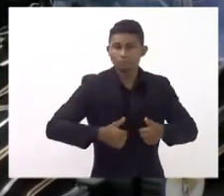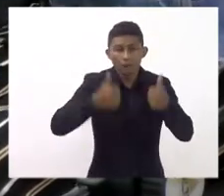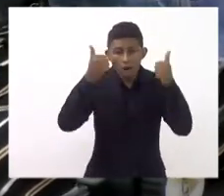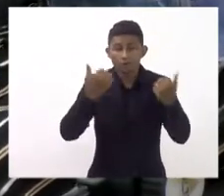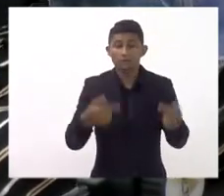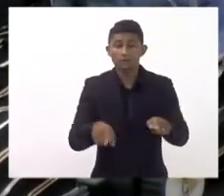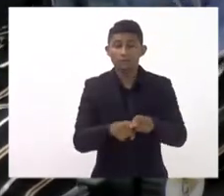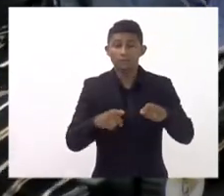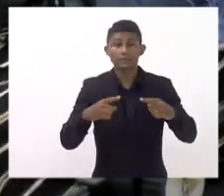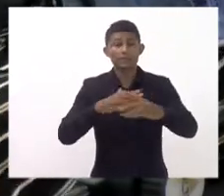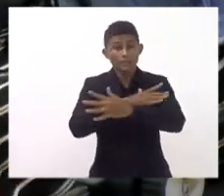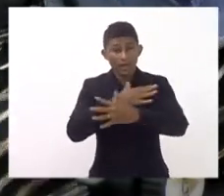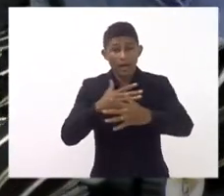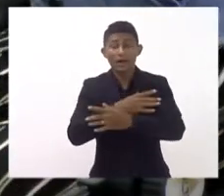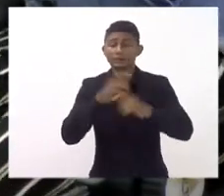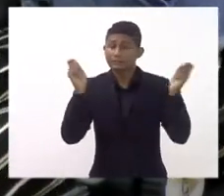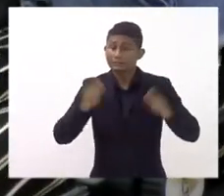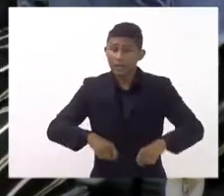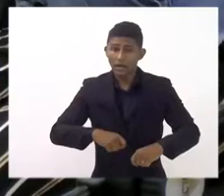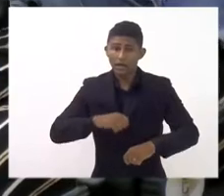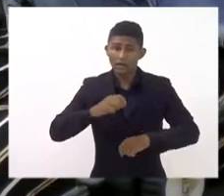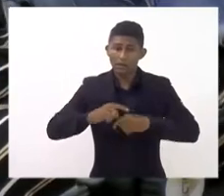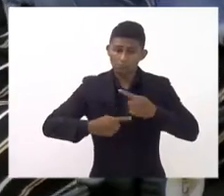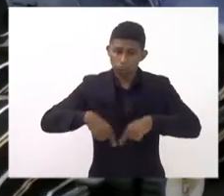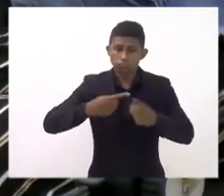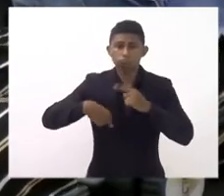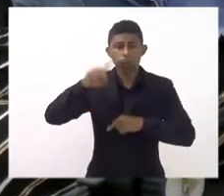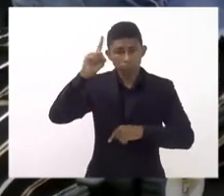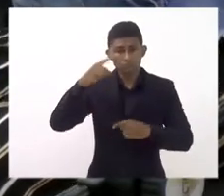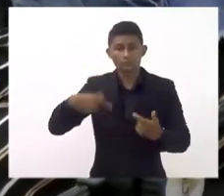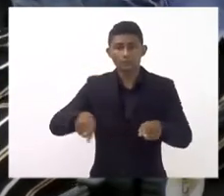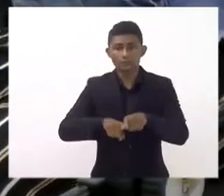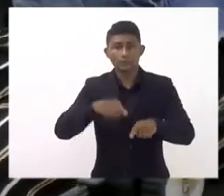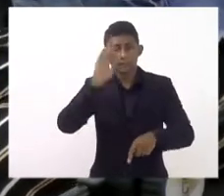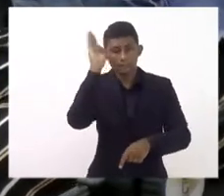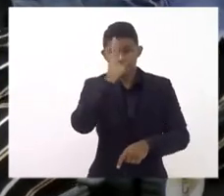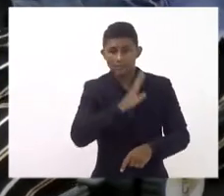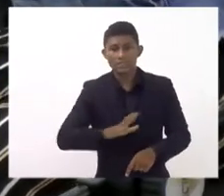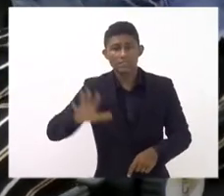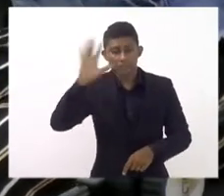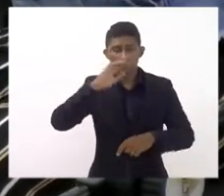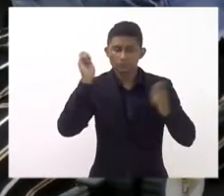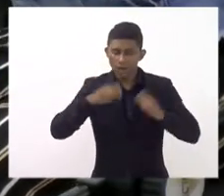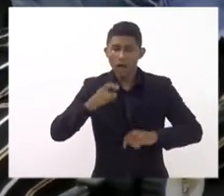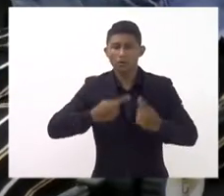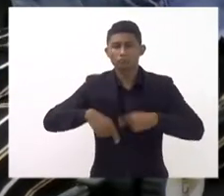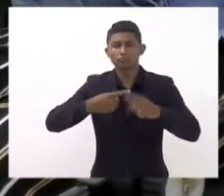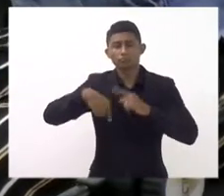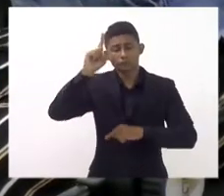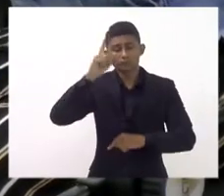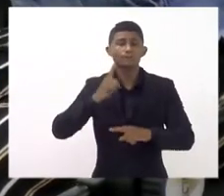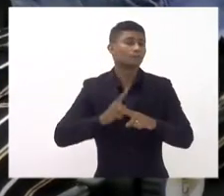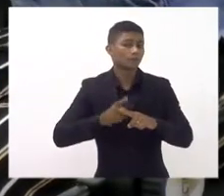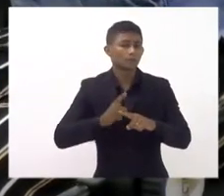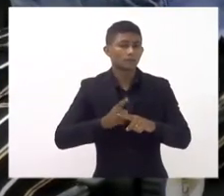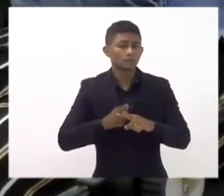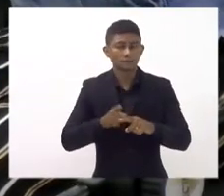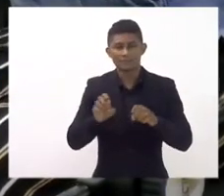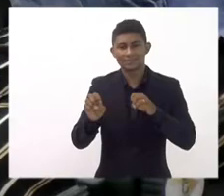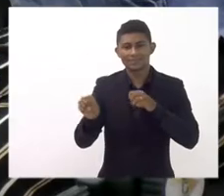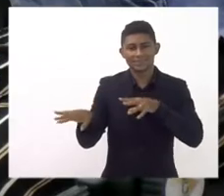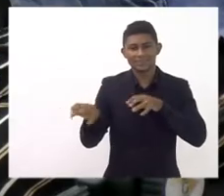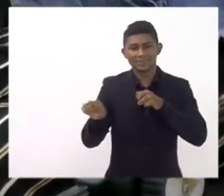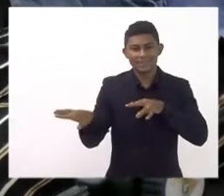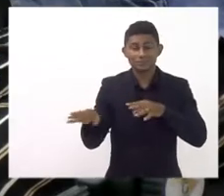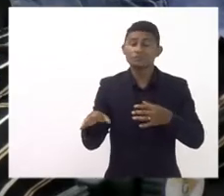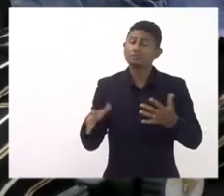cidade, nosso estado e nosso país. Afinal, a educação é também um multiplicador de